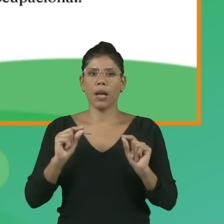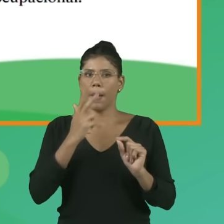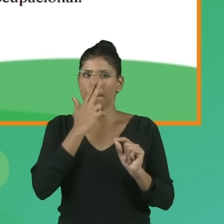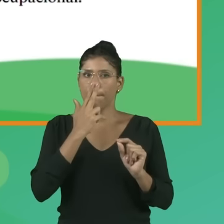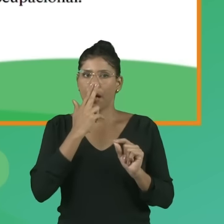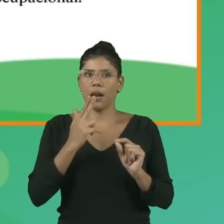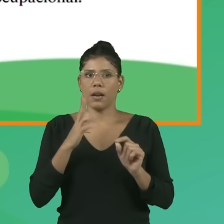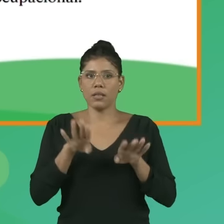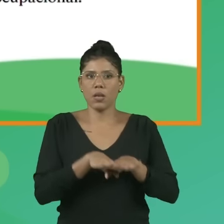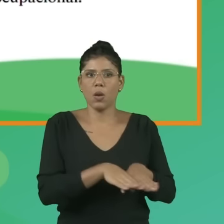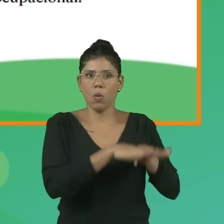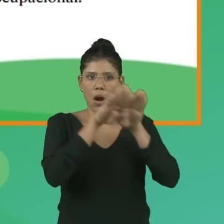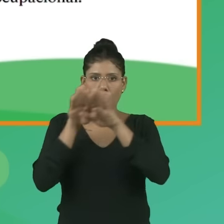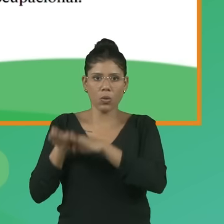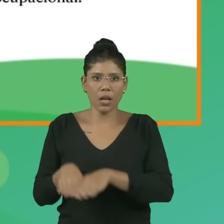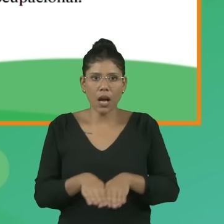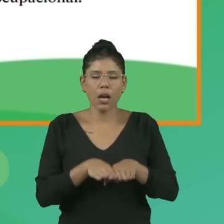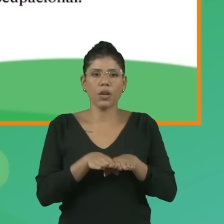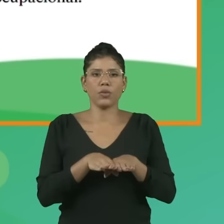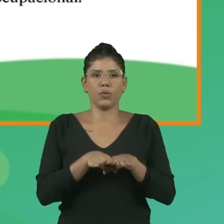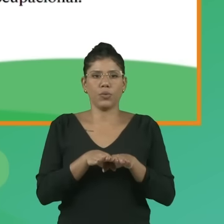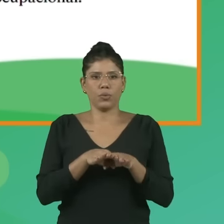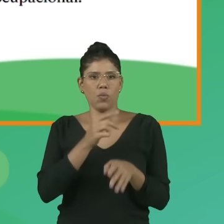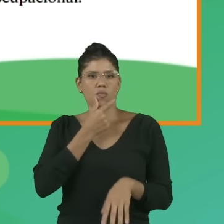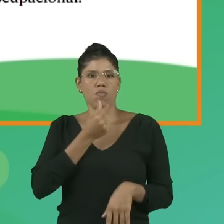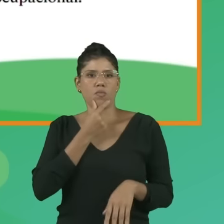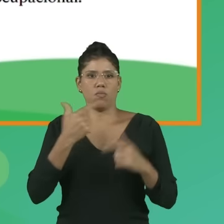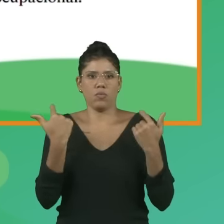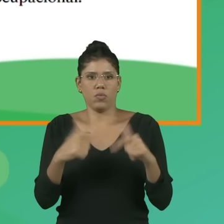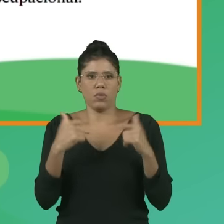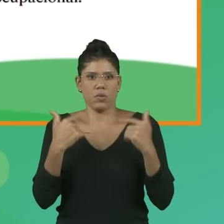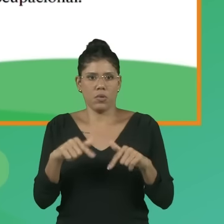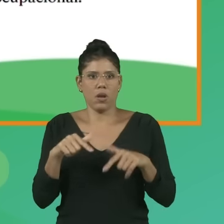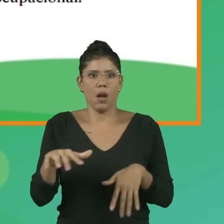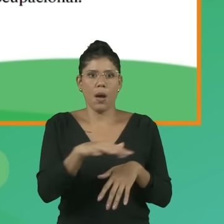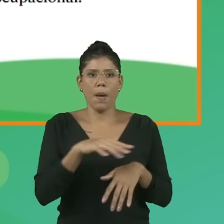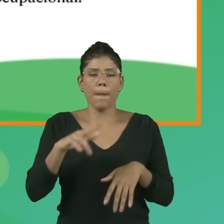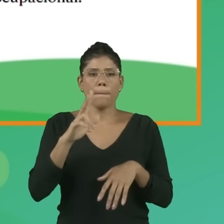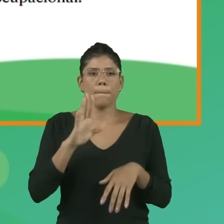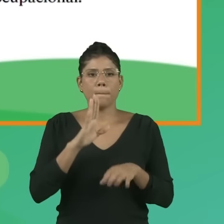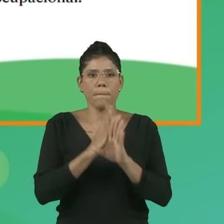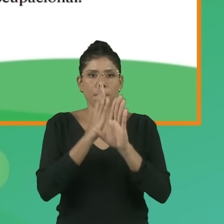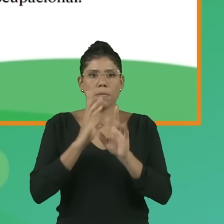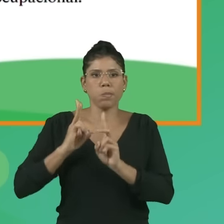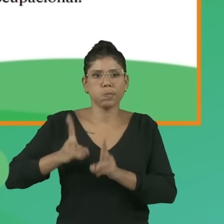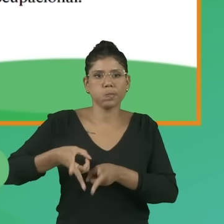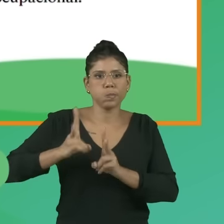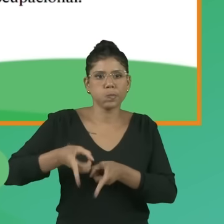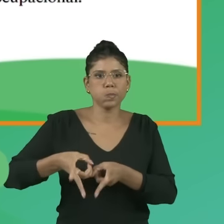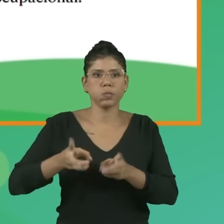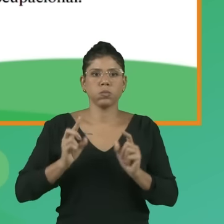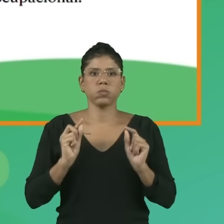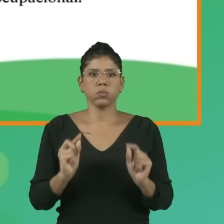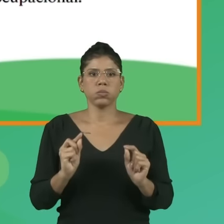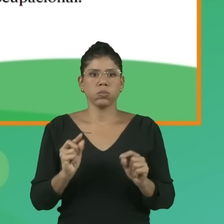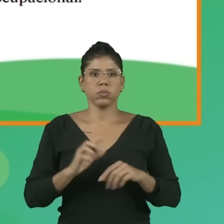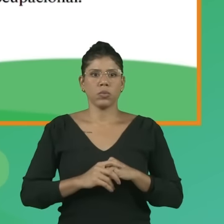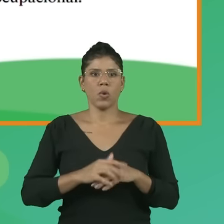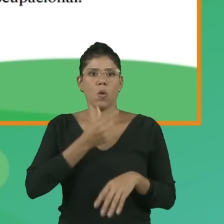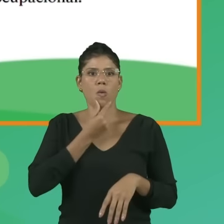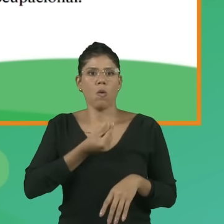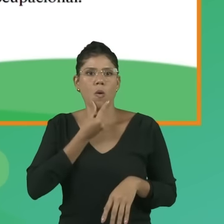essa igualdade junto aos homens no mercado de trabalho? Devido a essa manutenção ainda do status gerencial, de que os